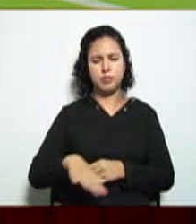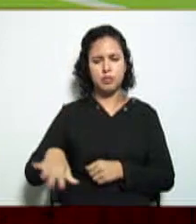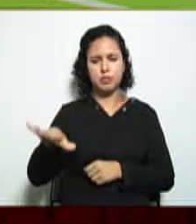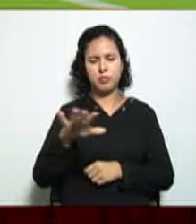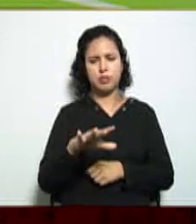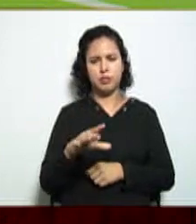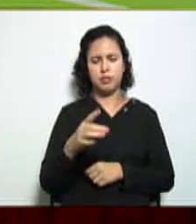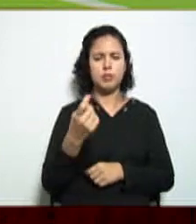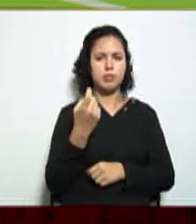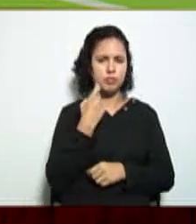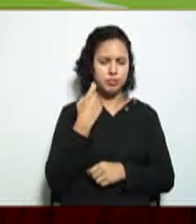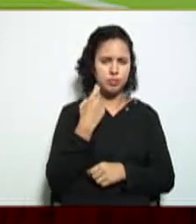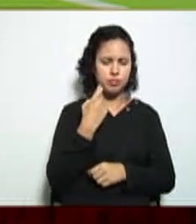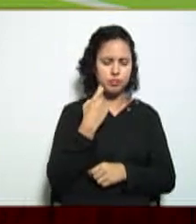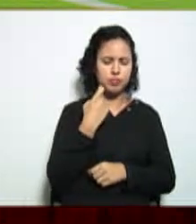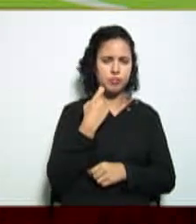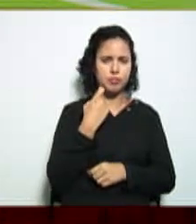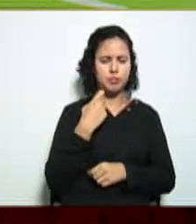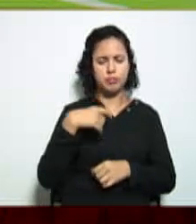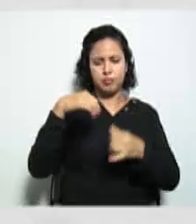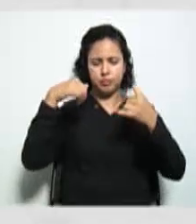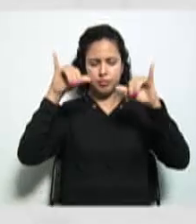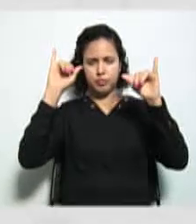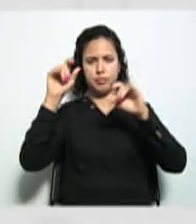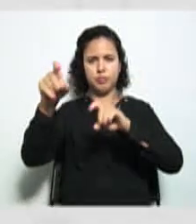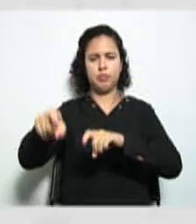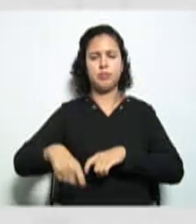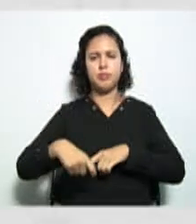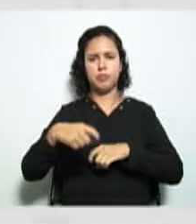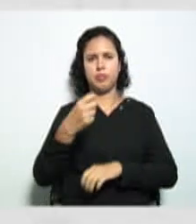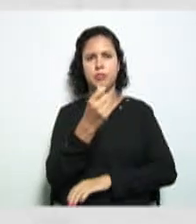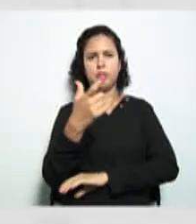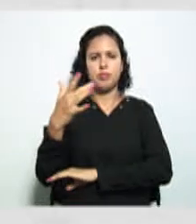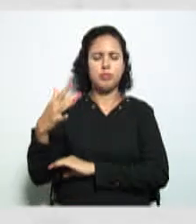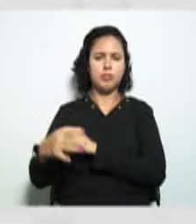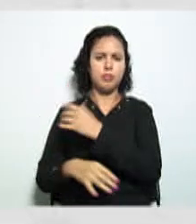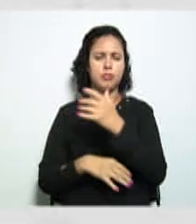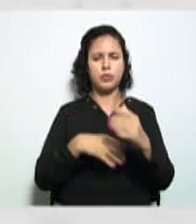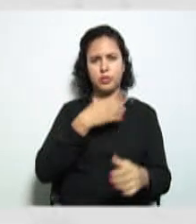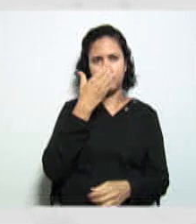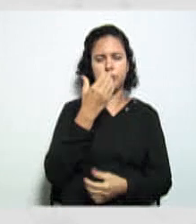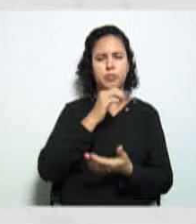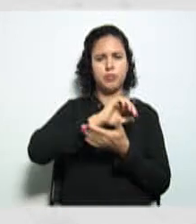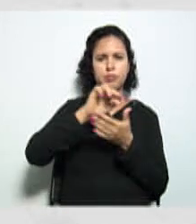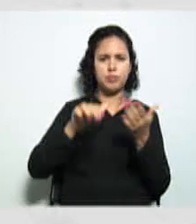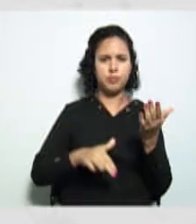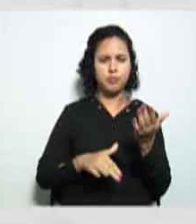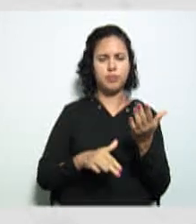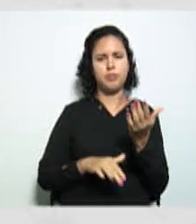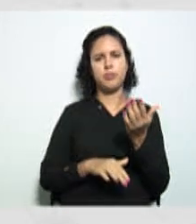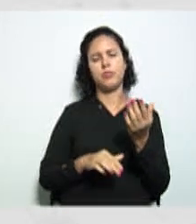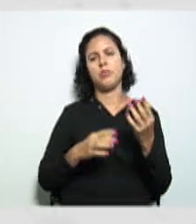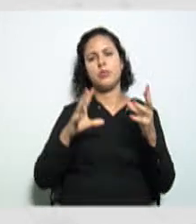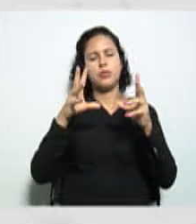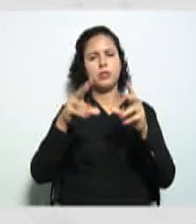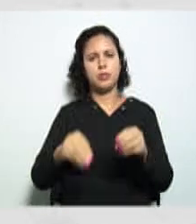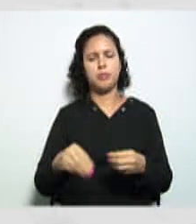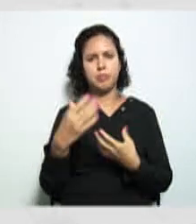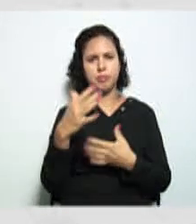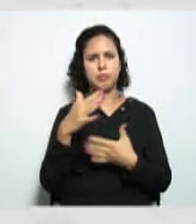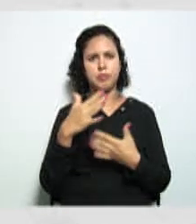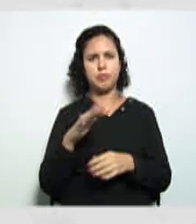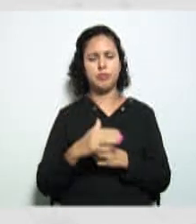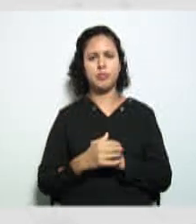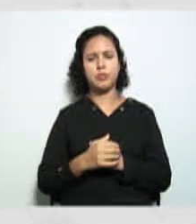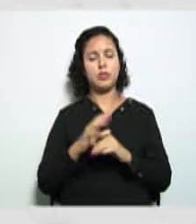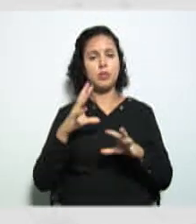agropecuário em Rondônia. A piscicultura, o feijão, o arroz, o abacaxi, então todos eles estão de parabéns. Que bom que